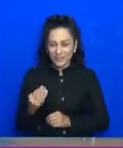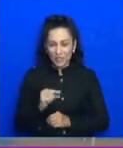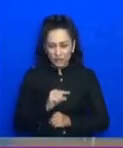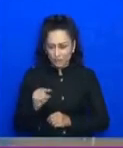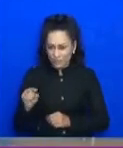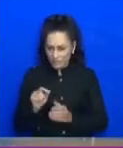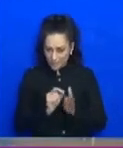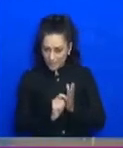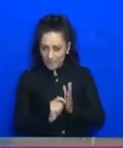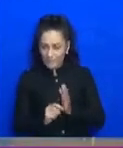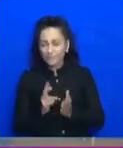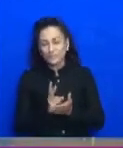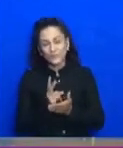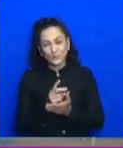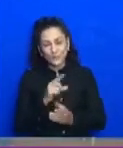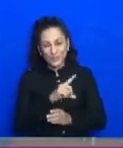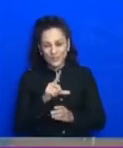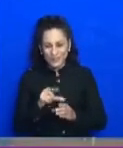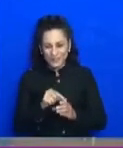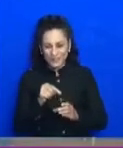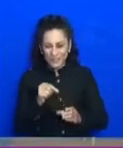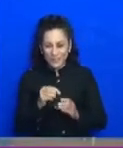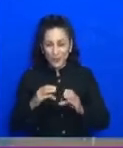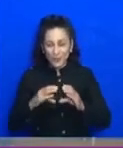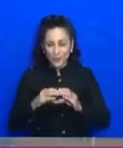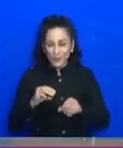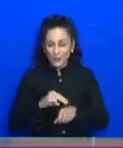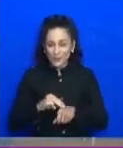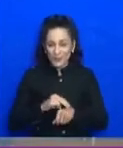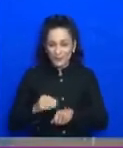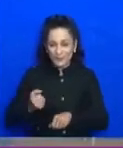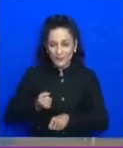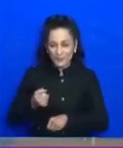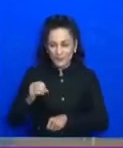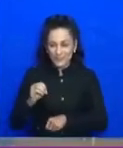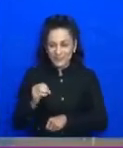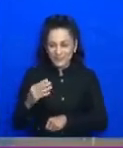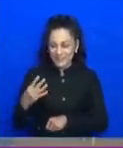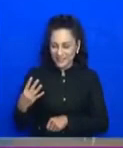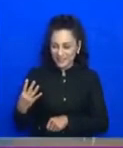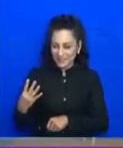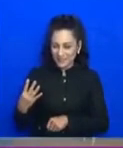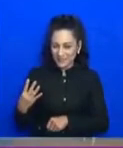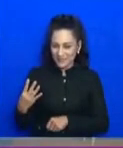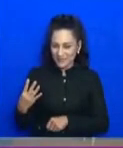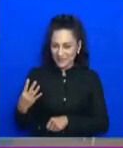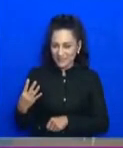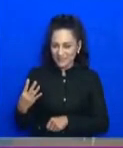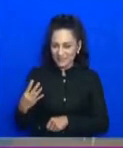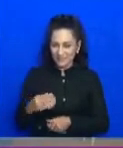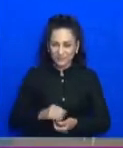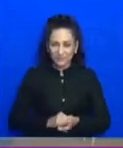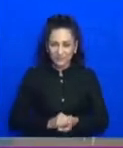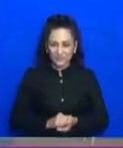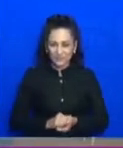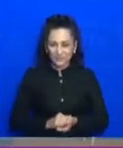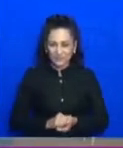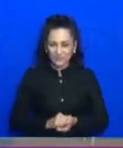Você está marcando. Vamos seguir sorteando. Bola marrom, 04. Marrom,